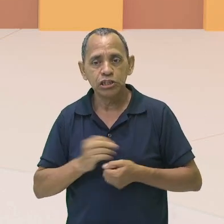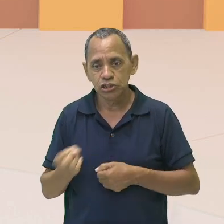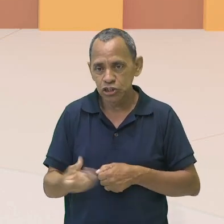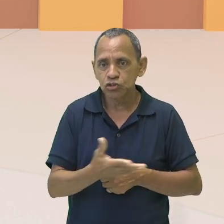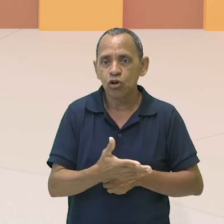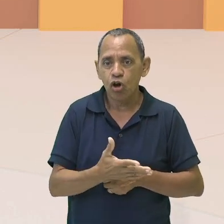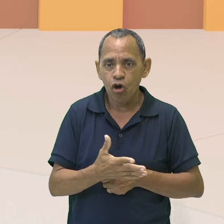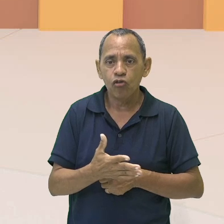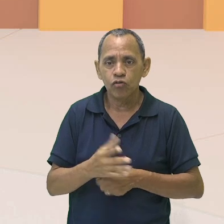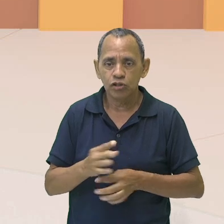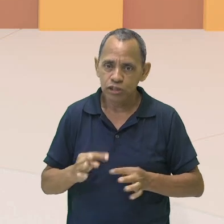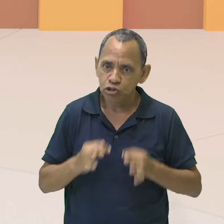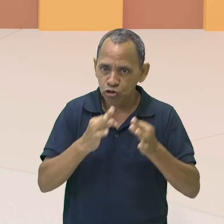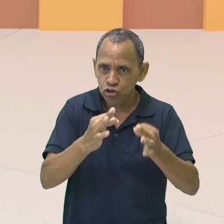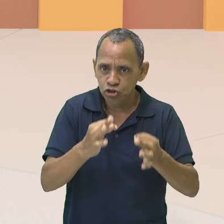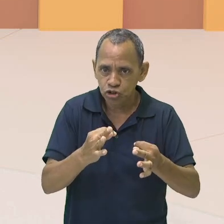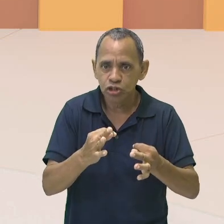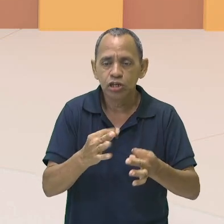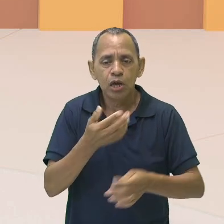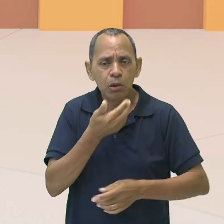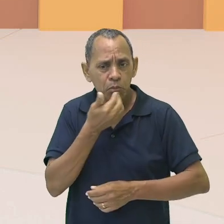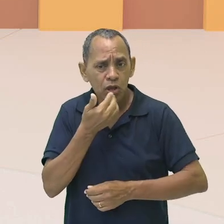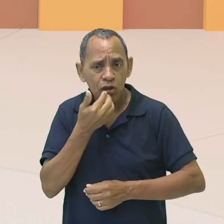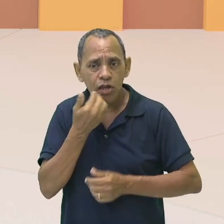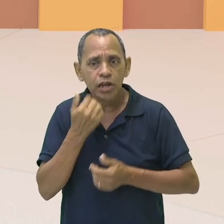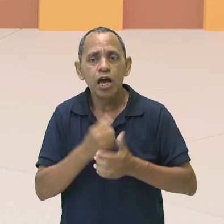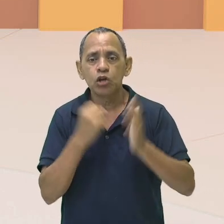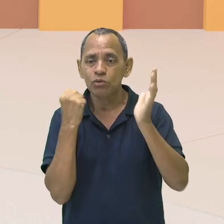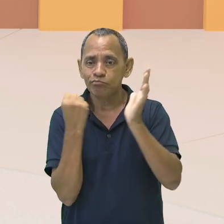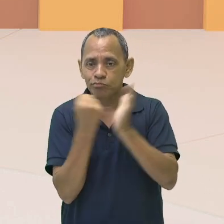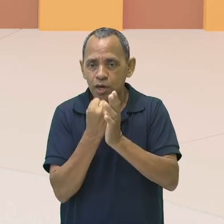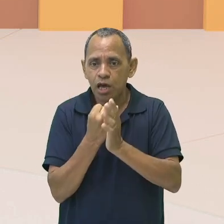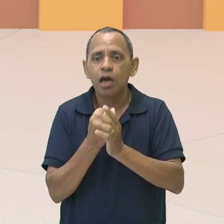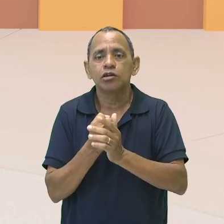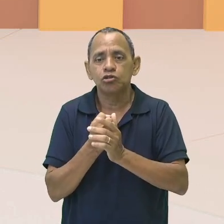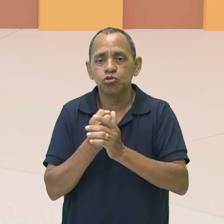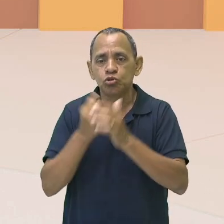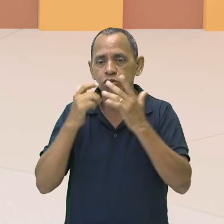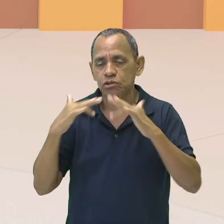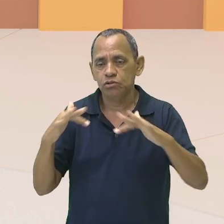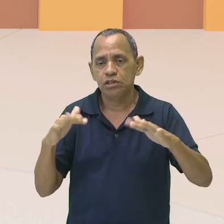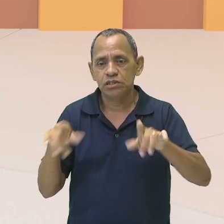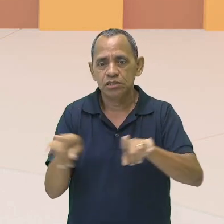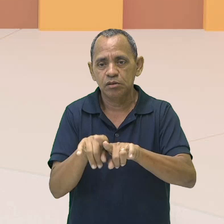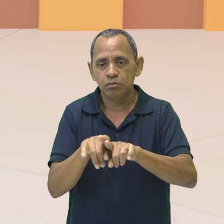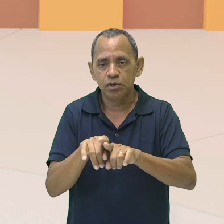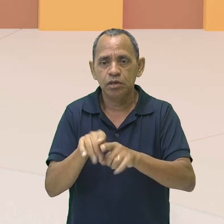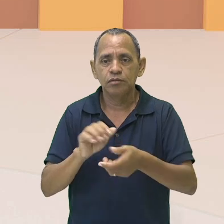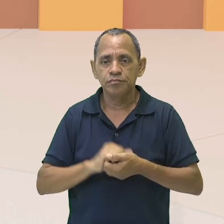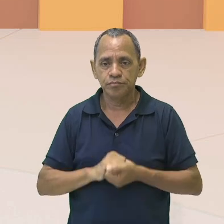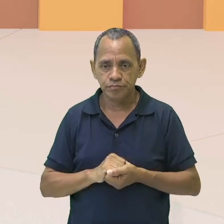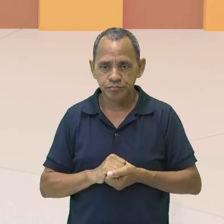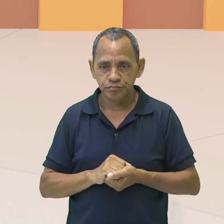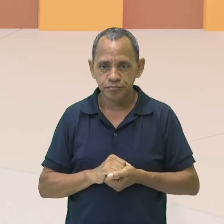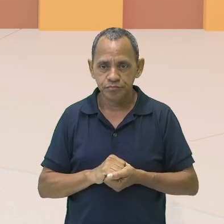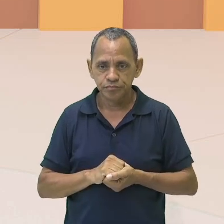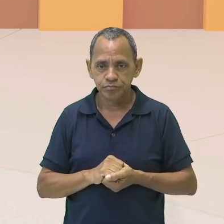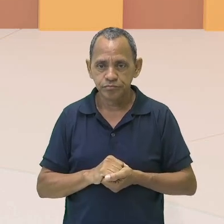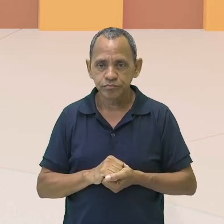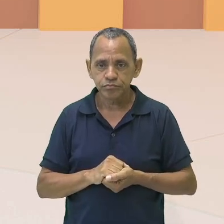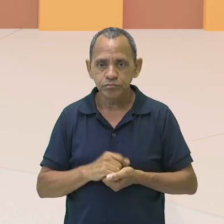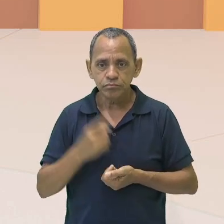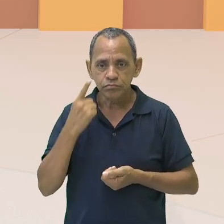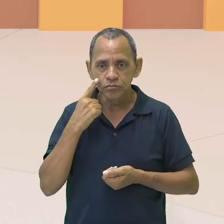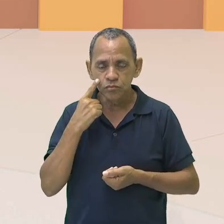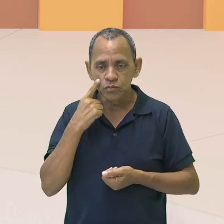melhorado ali, né, essa questão dos impactos, mas uma das coisas que é muito visível para a gente, né, quando a gente fala de uma